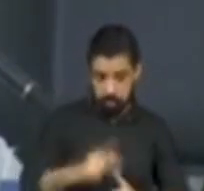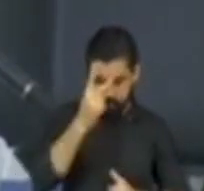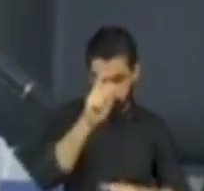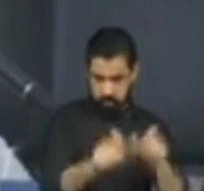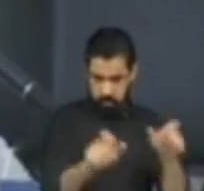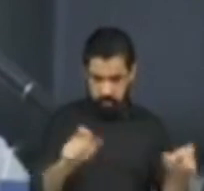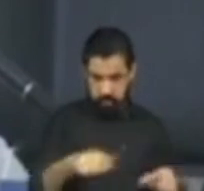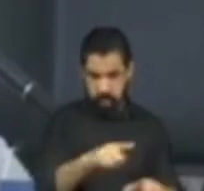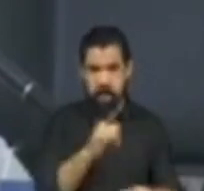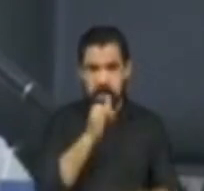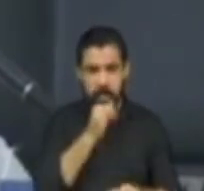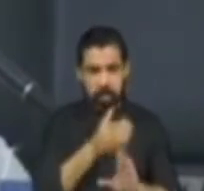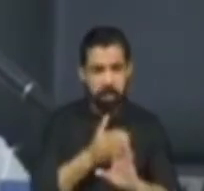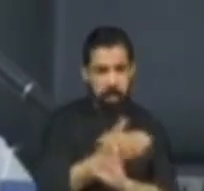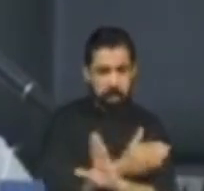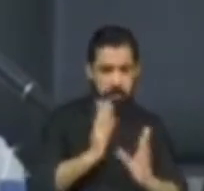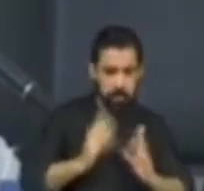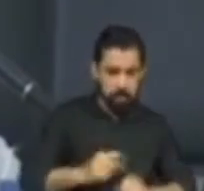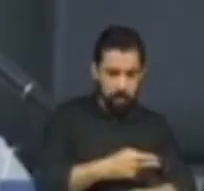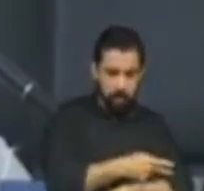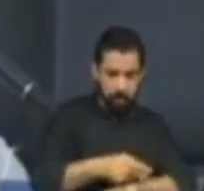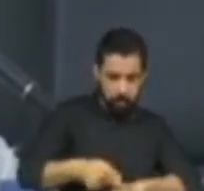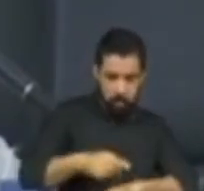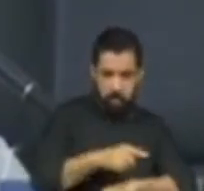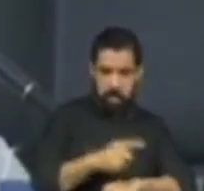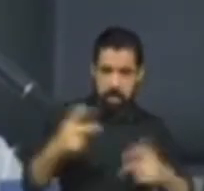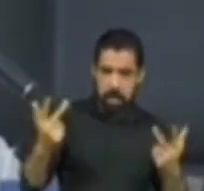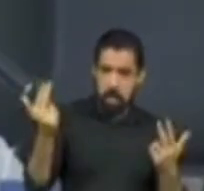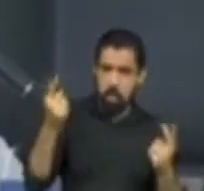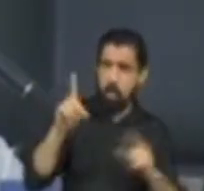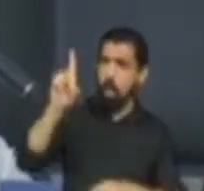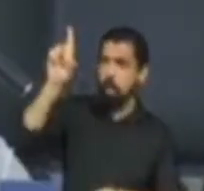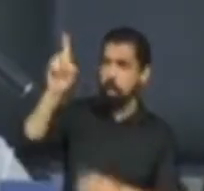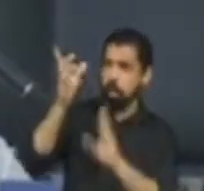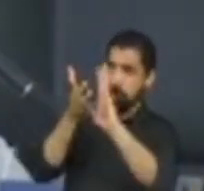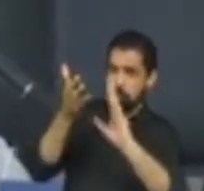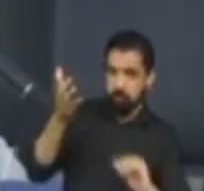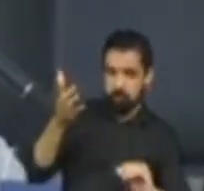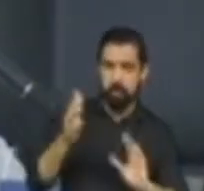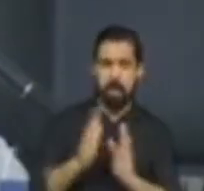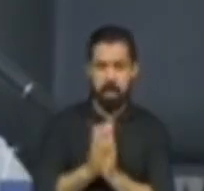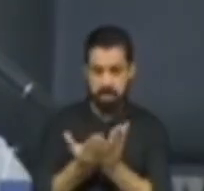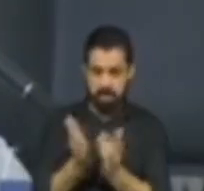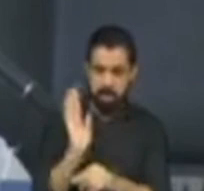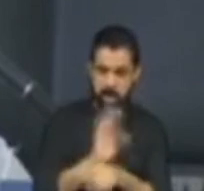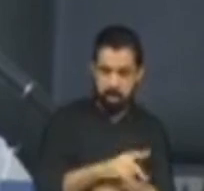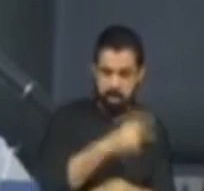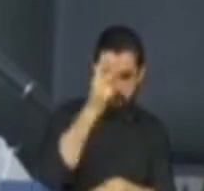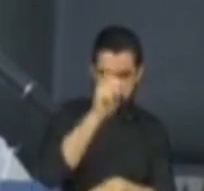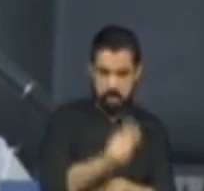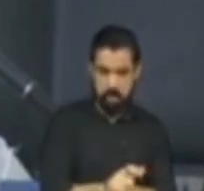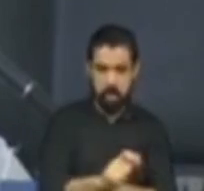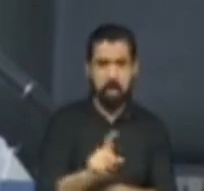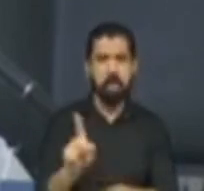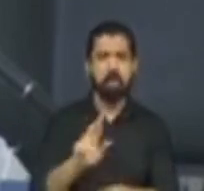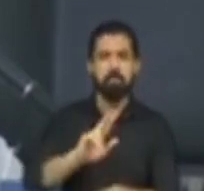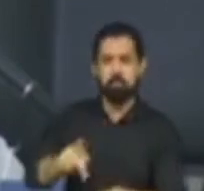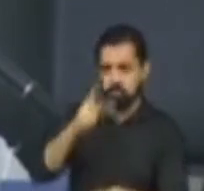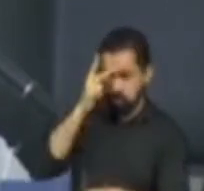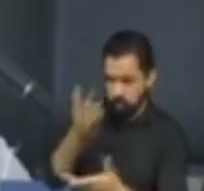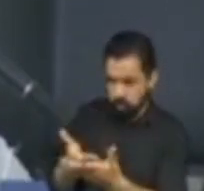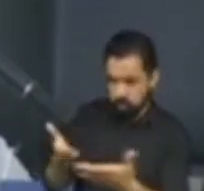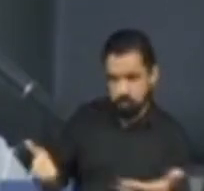desde o início, de fazer o homem a sua imagem e a sua semelhança, e não pessoas como essas, que vivem